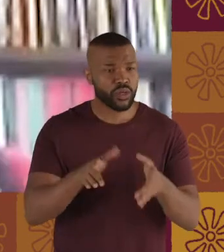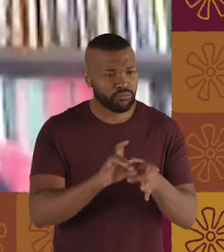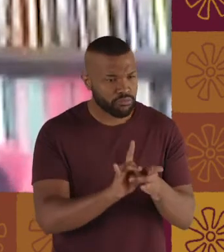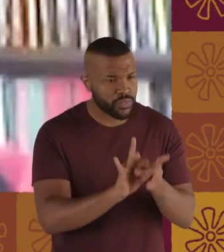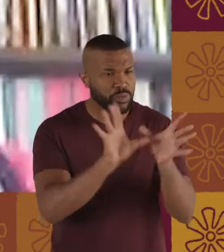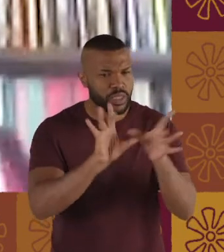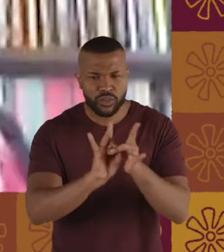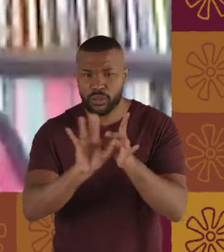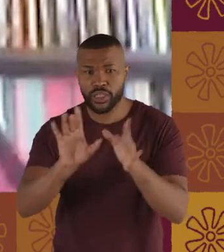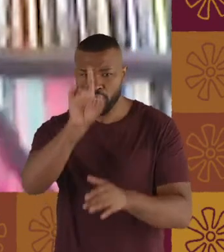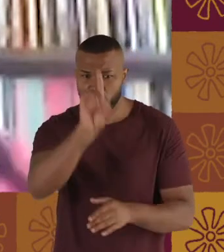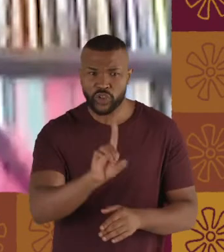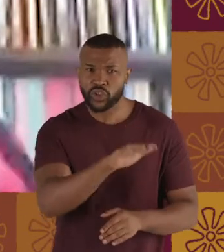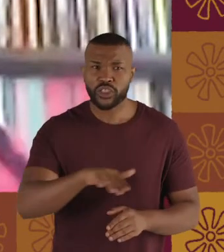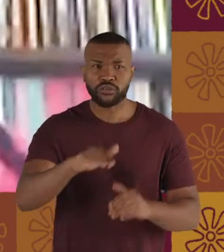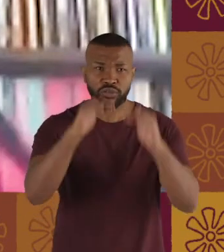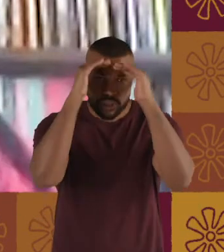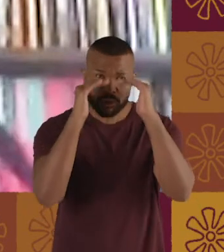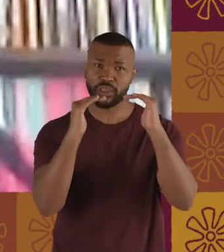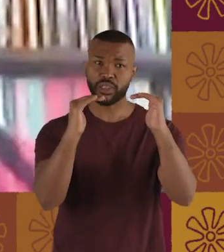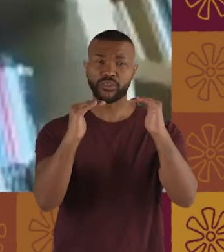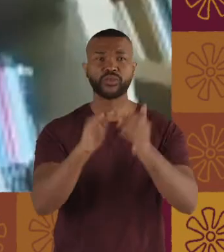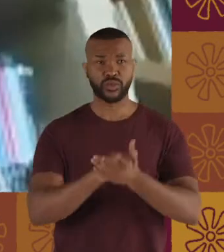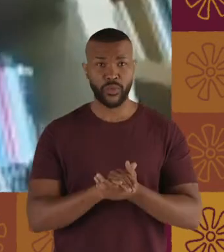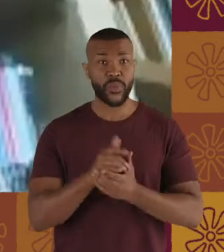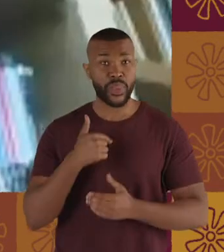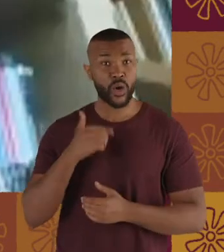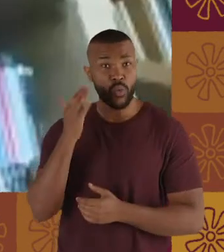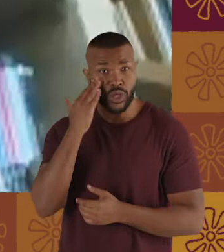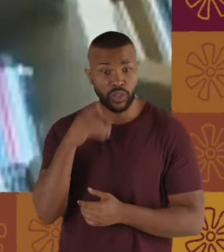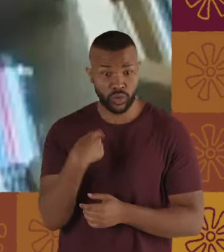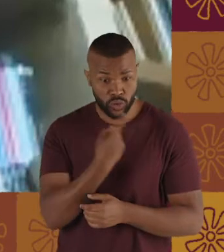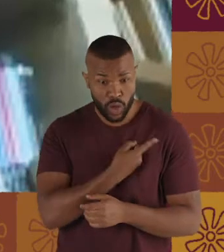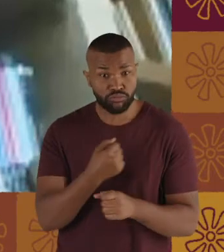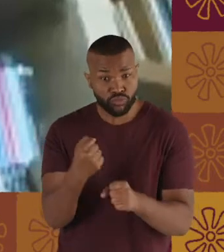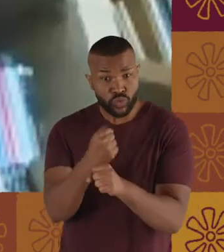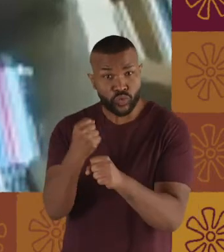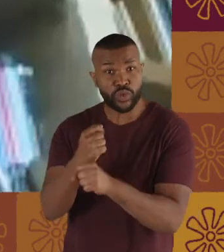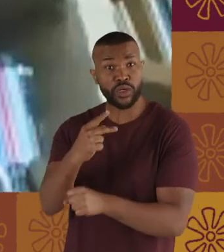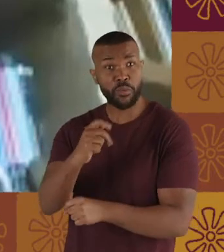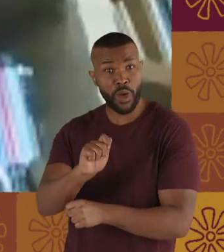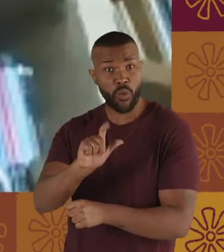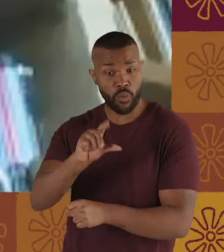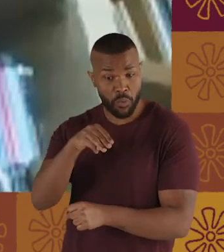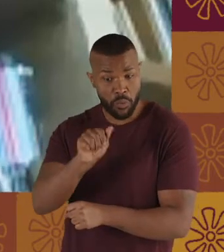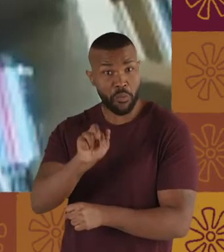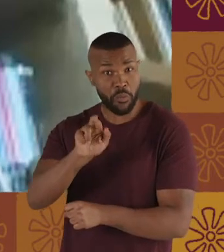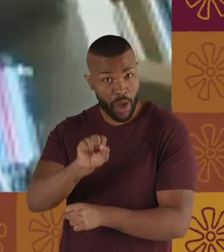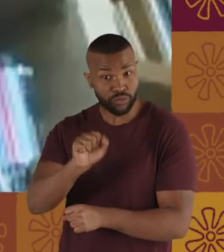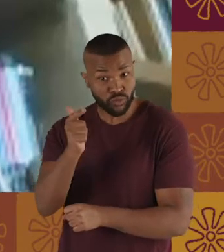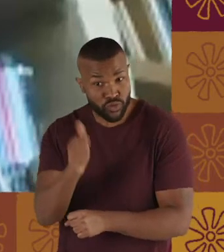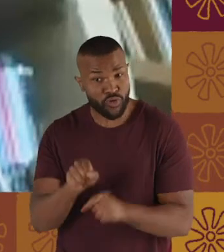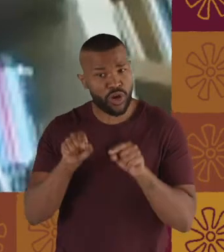as liberdades, onde os direitos sejam respeitados. Eu entendo que o faremos Palmares de novo é